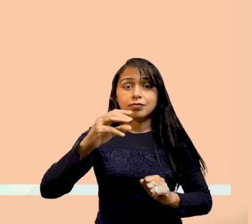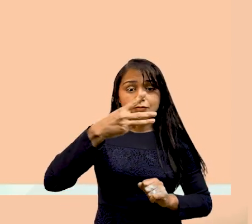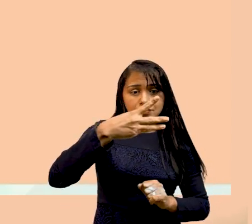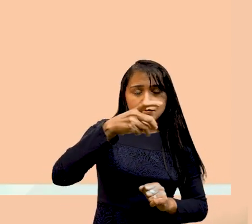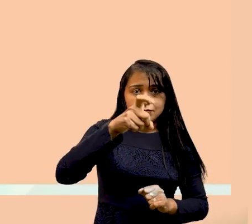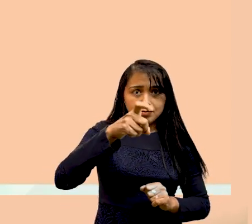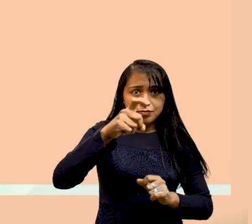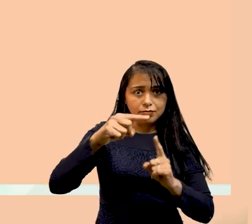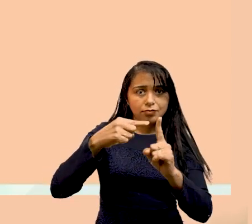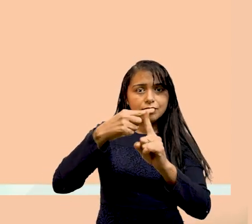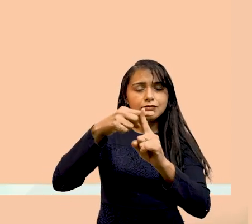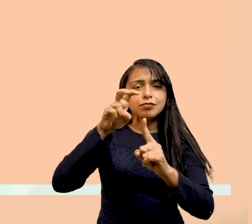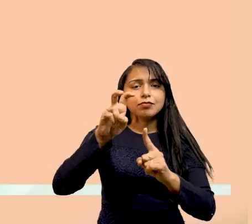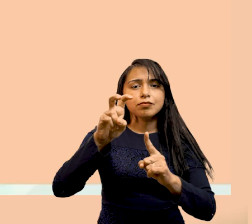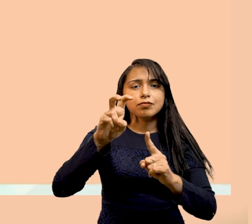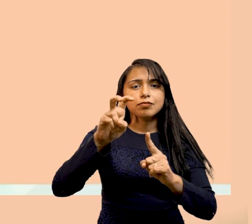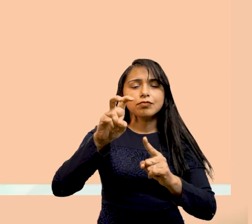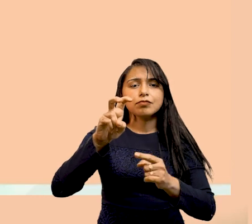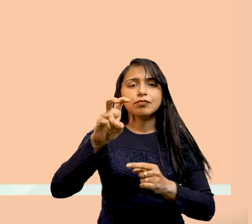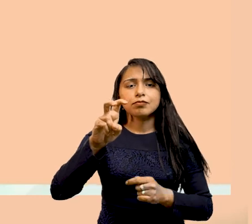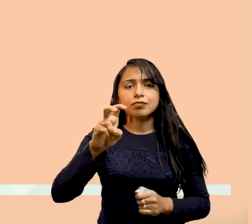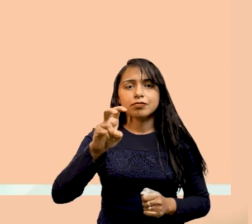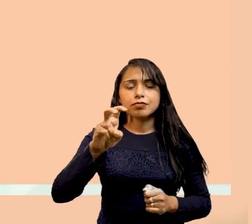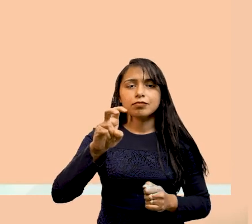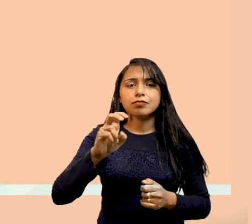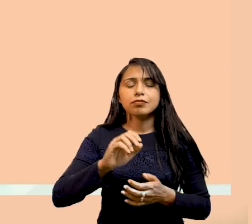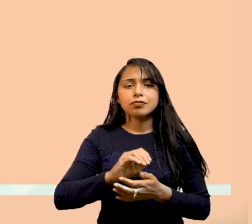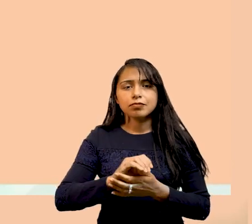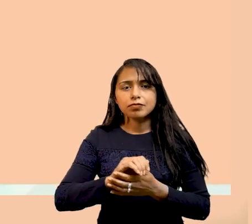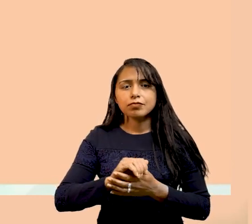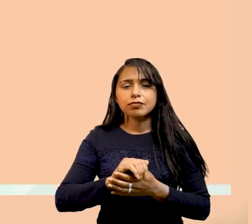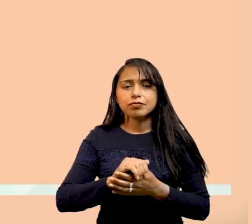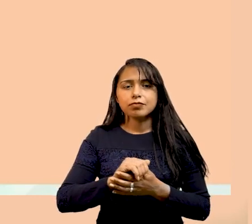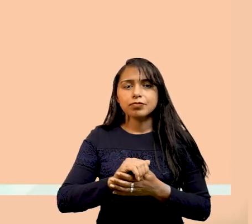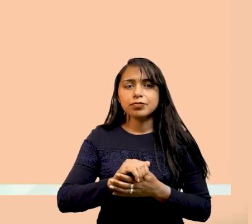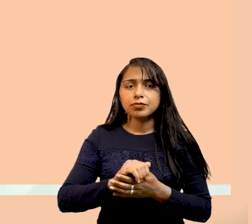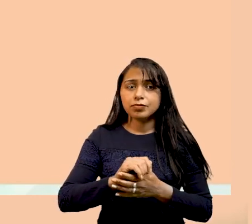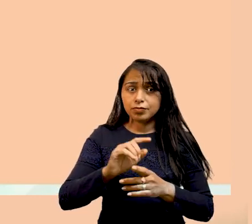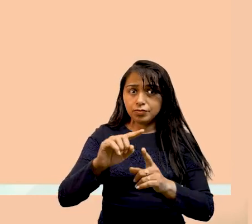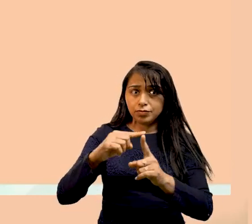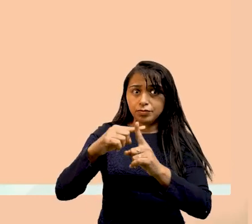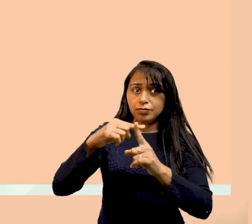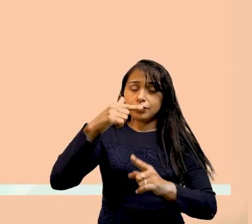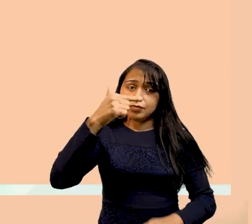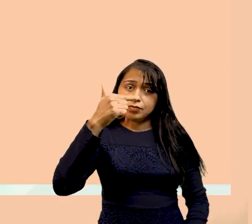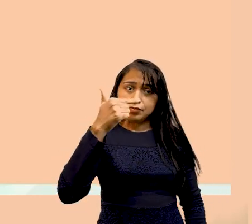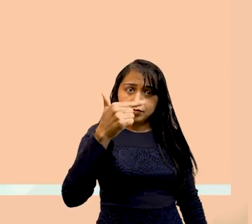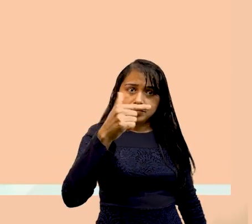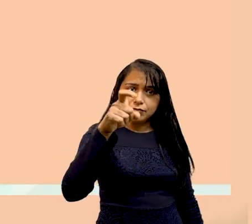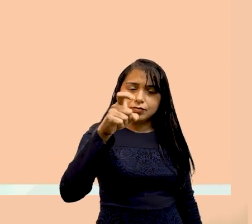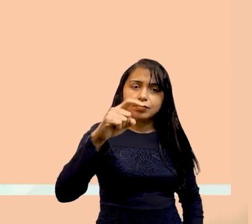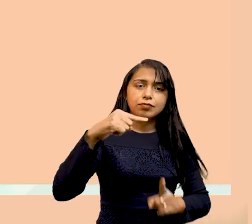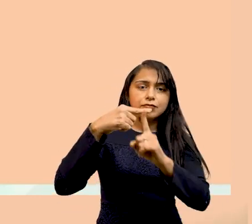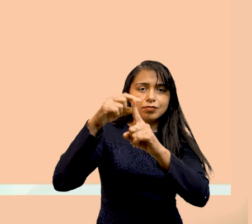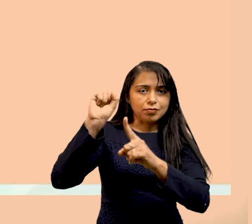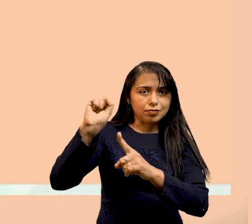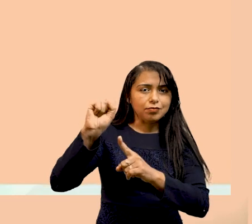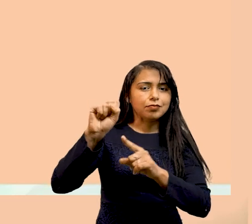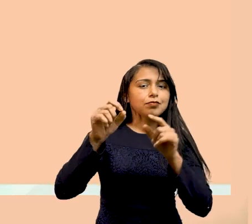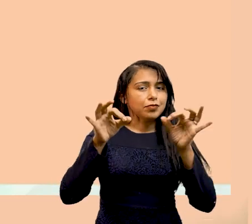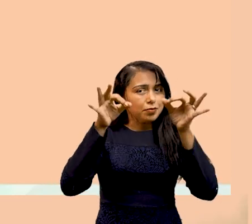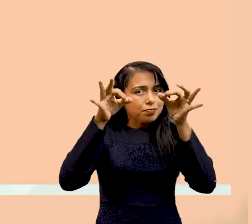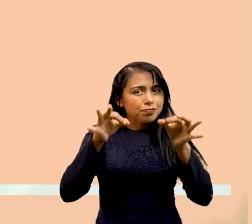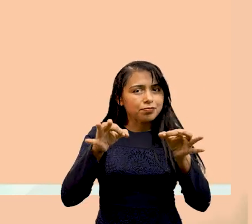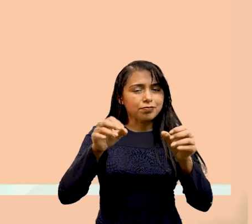mais 5. Ó, 3x mais 5. 2x mais 8. 2x mais 8. E nesse caso